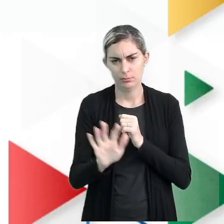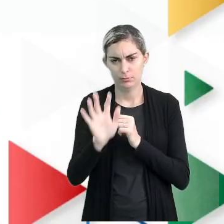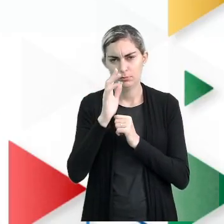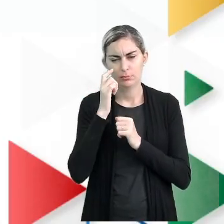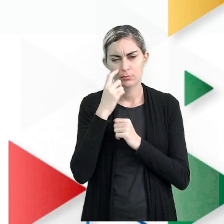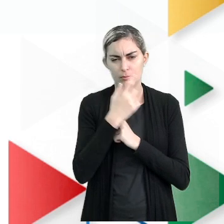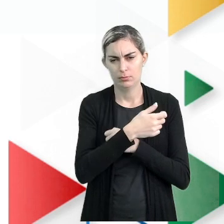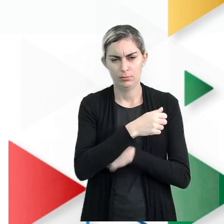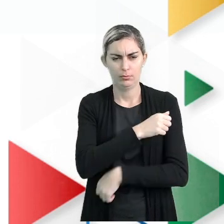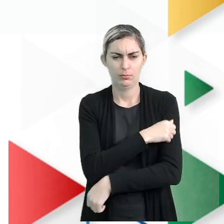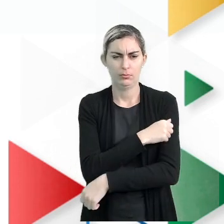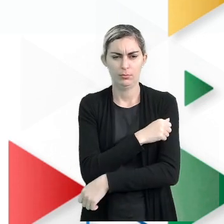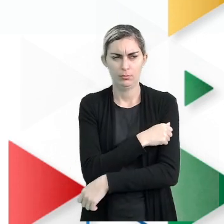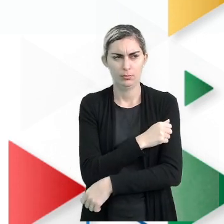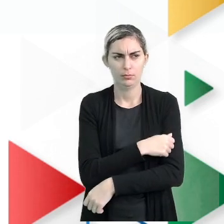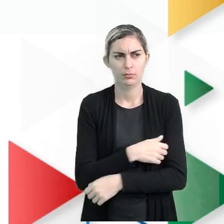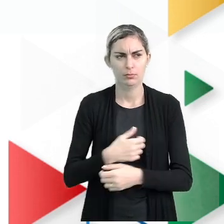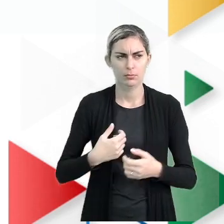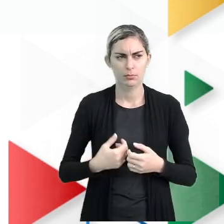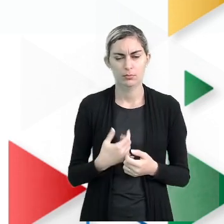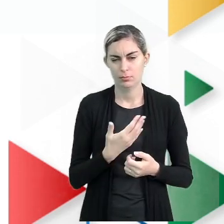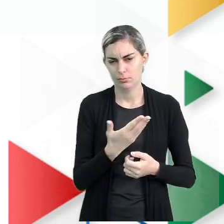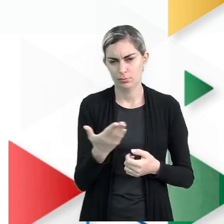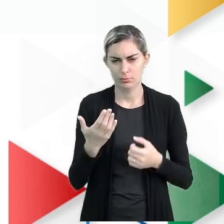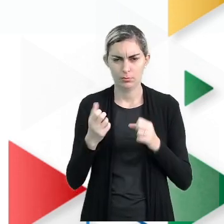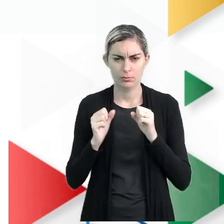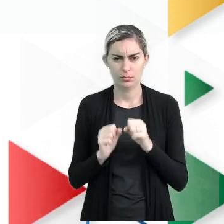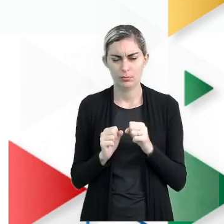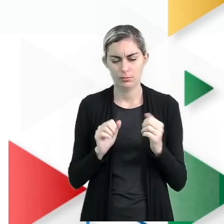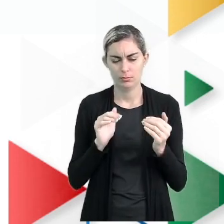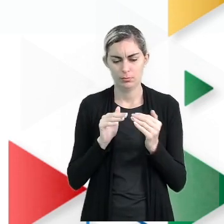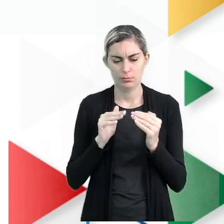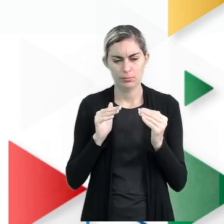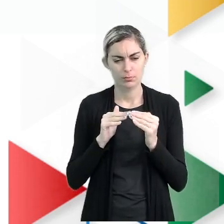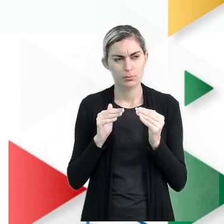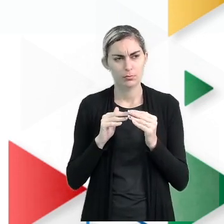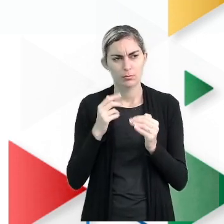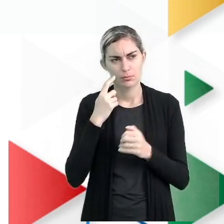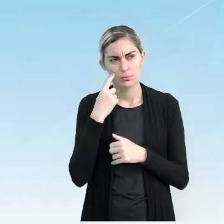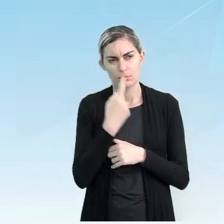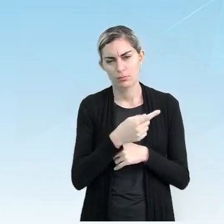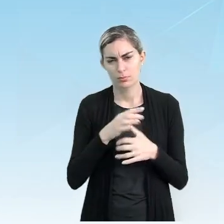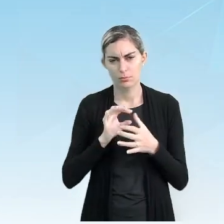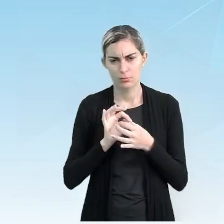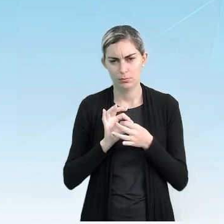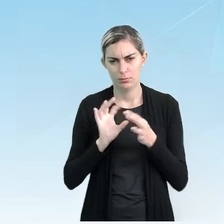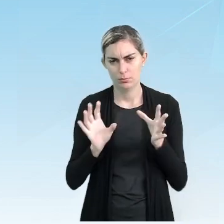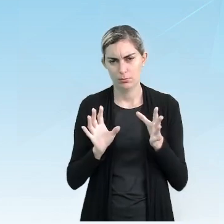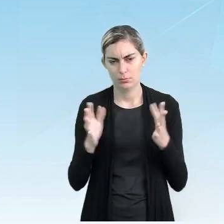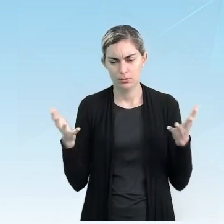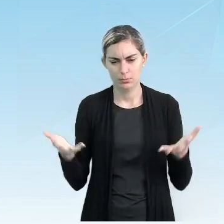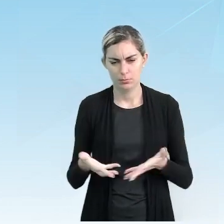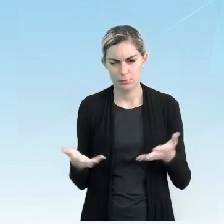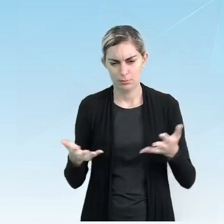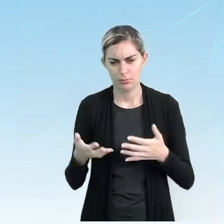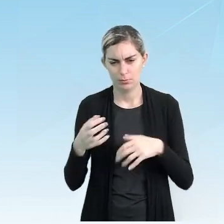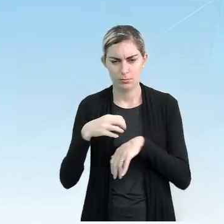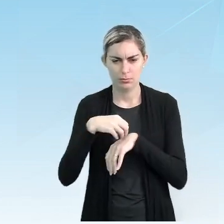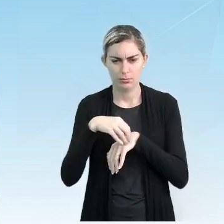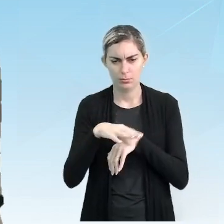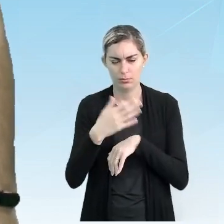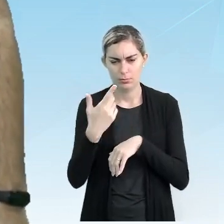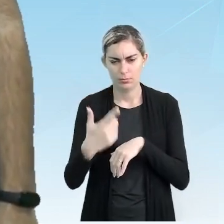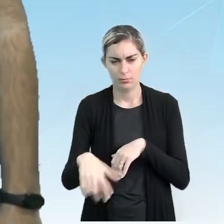professor, analisa aí a imagem. Você pode, desde que eu concorde. Pois bem. Será que há liberdade aí? E agora aqui eu trago outra. Eu